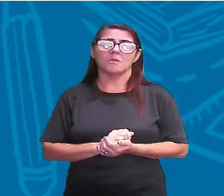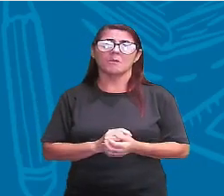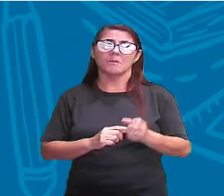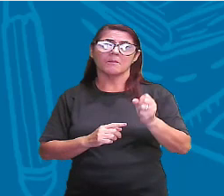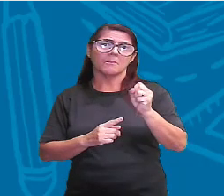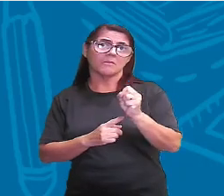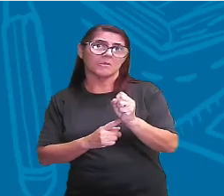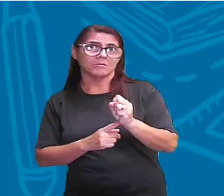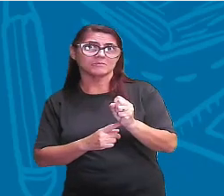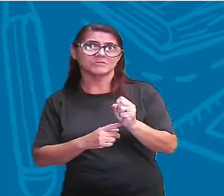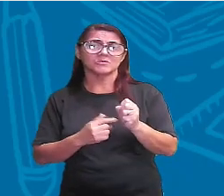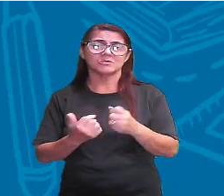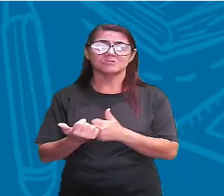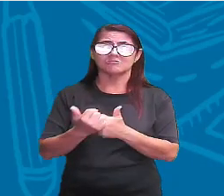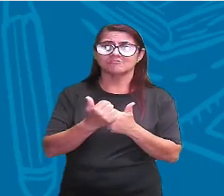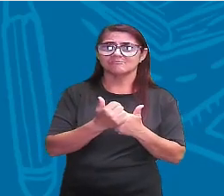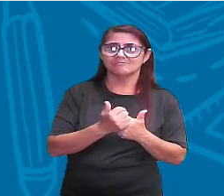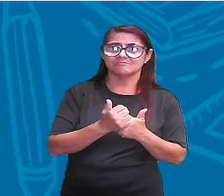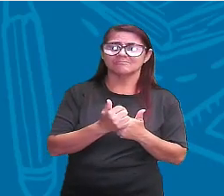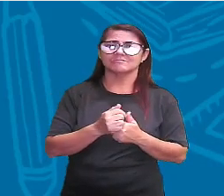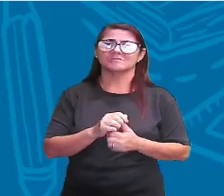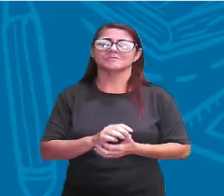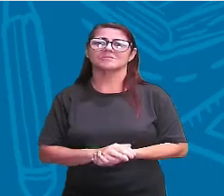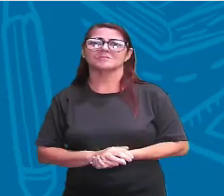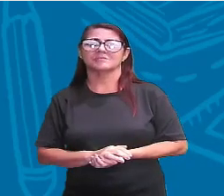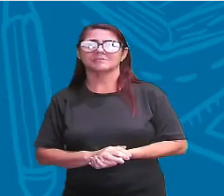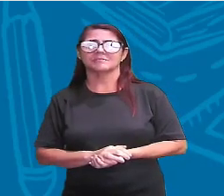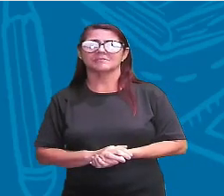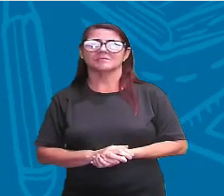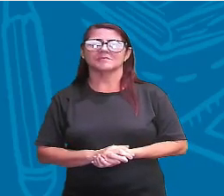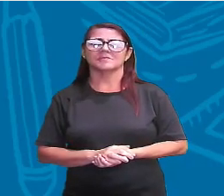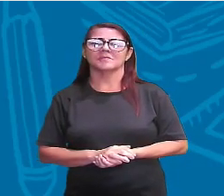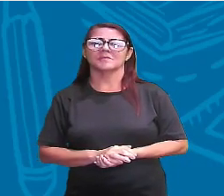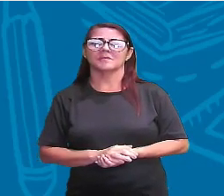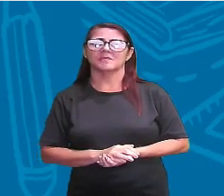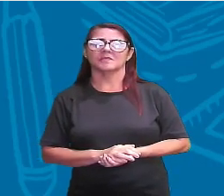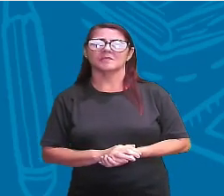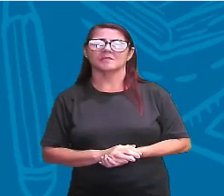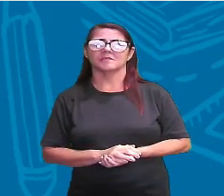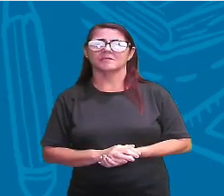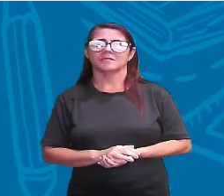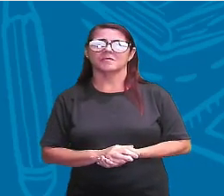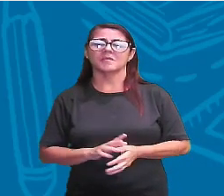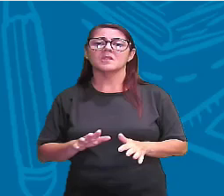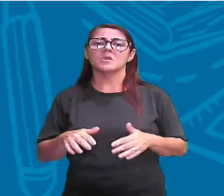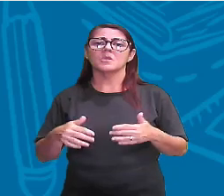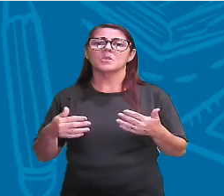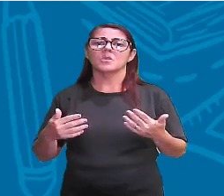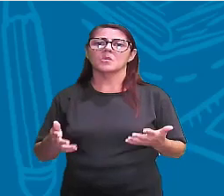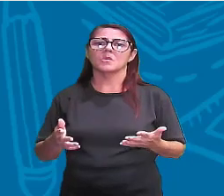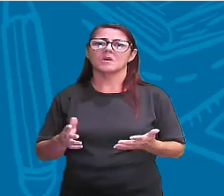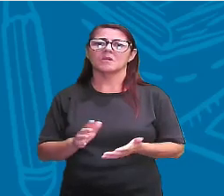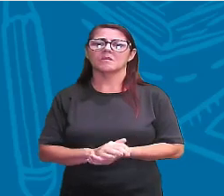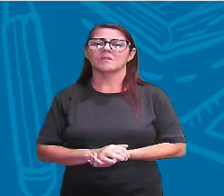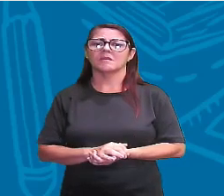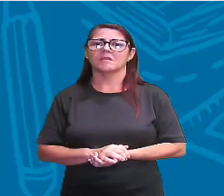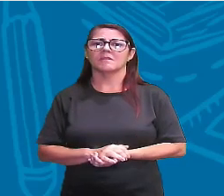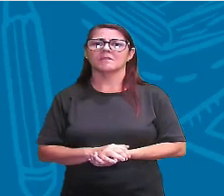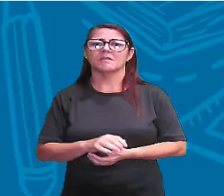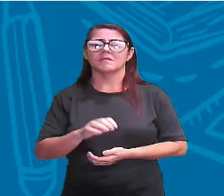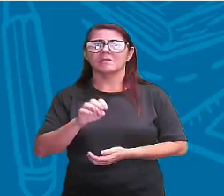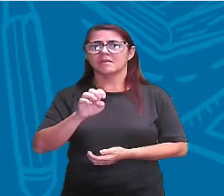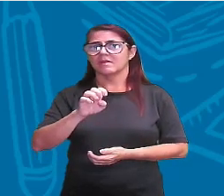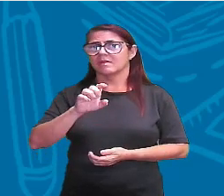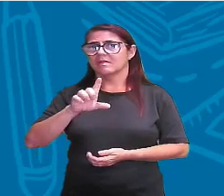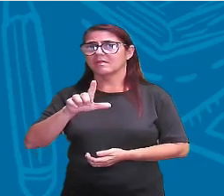sentido de sujeito. Segunda, pronome pessoal com sentido de objeto. E aí, a primeira, ela. Gente, pronome